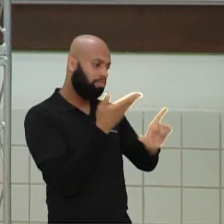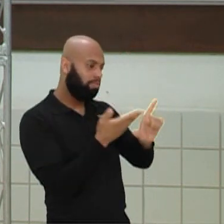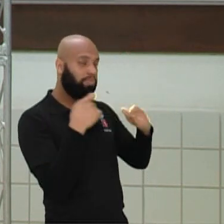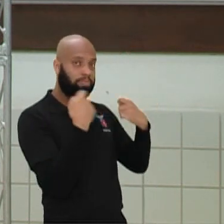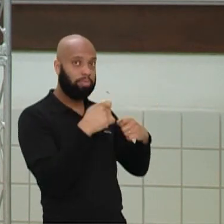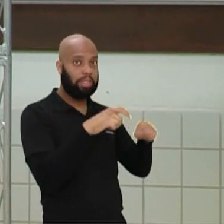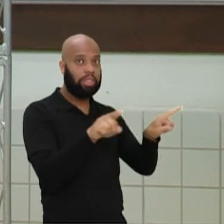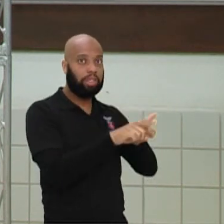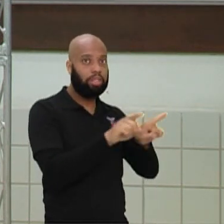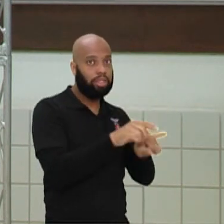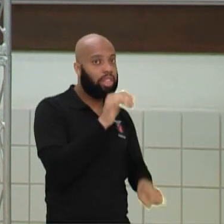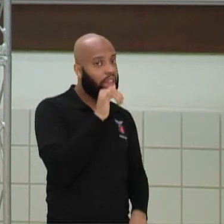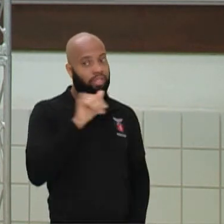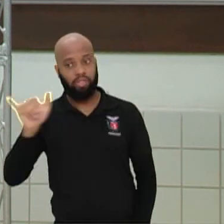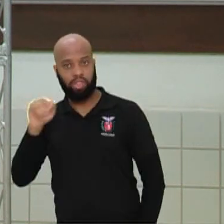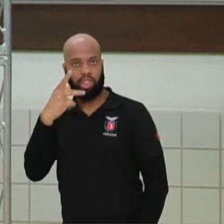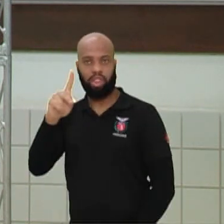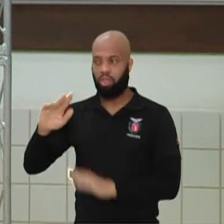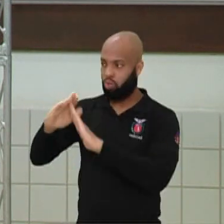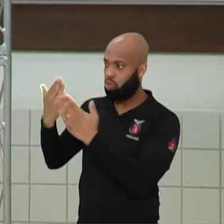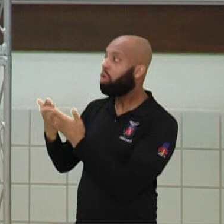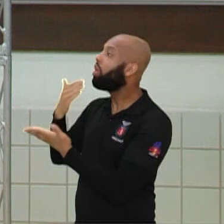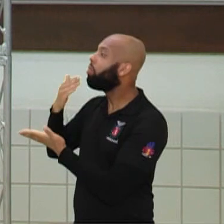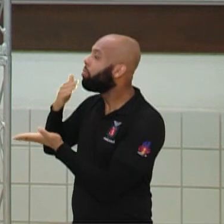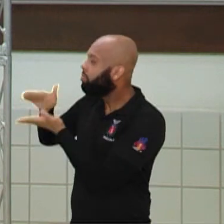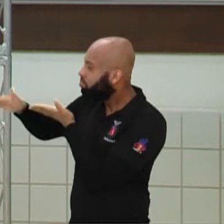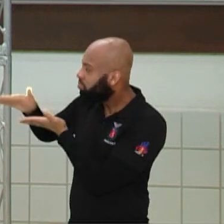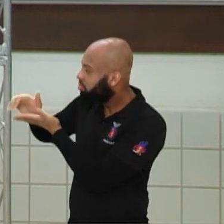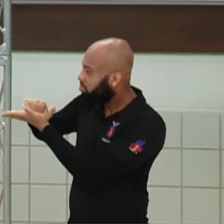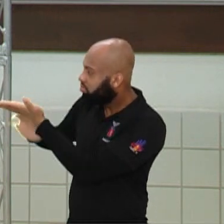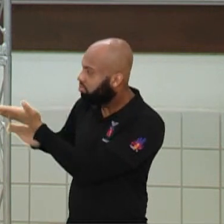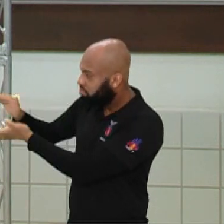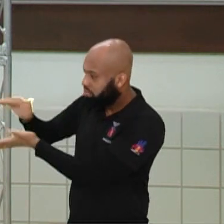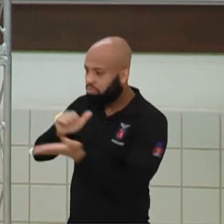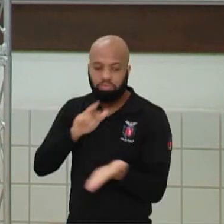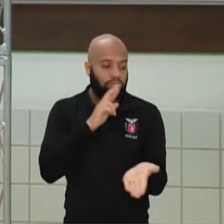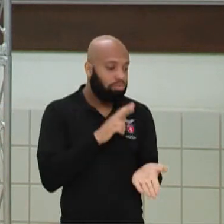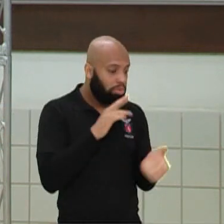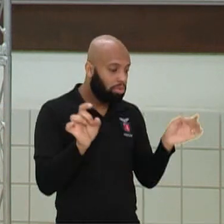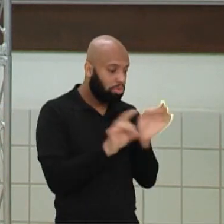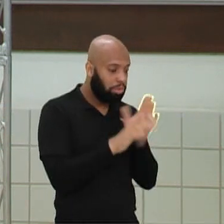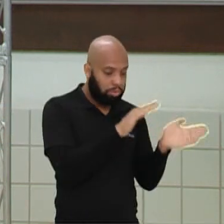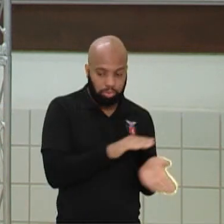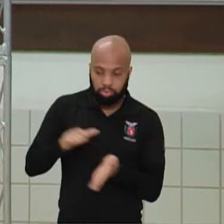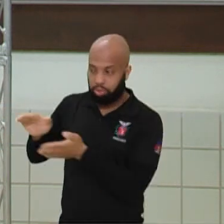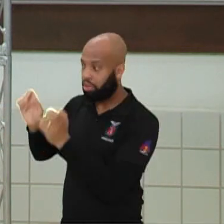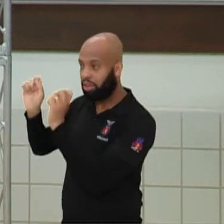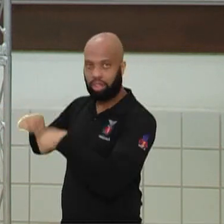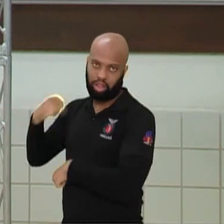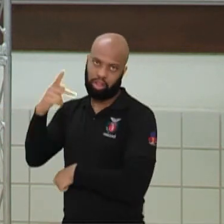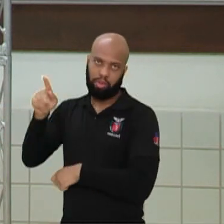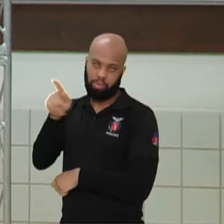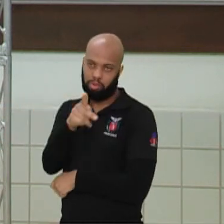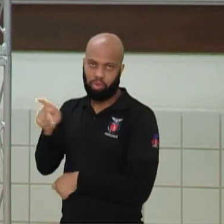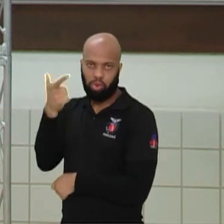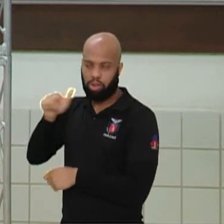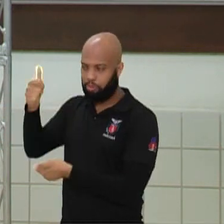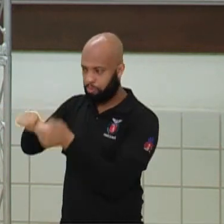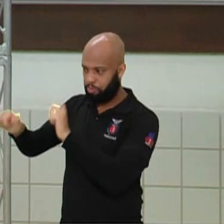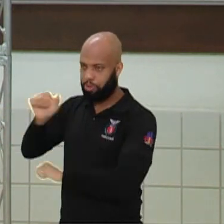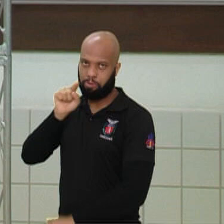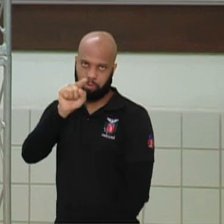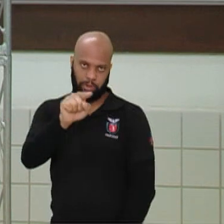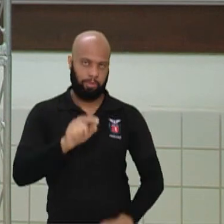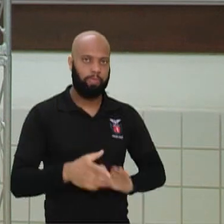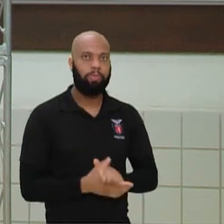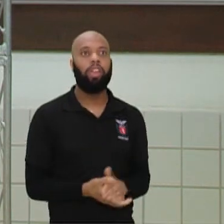a sua escola e retirar o kit impresso lá na escola para que o seu professor também possa avaliar você, beleza? Então,